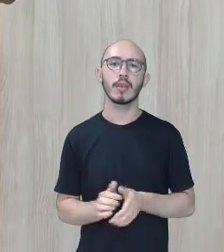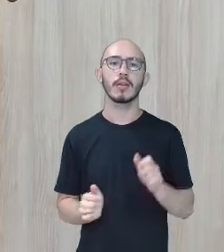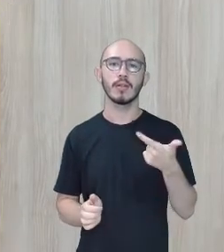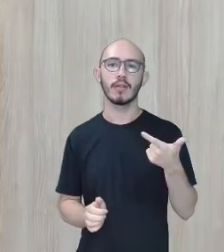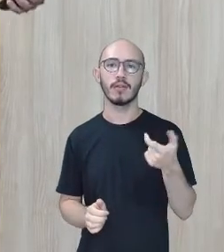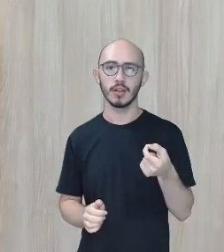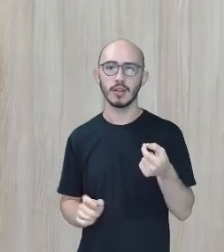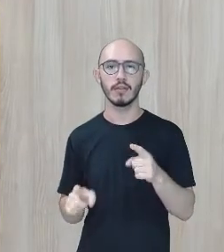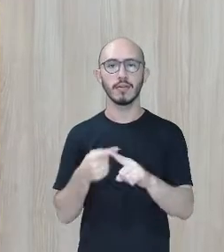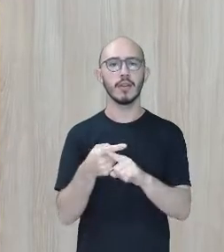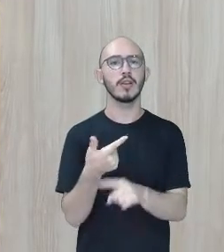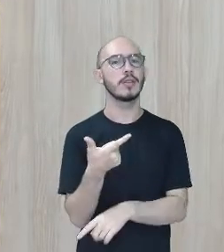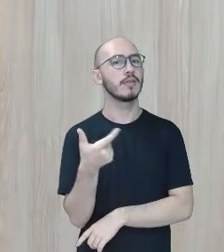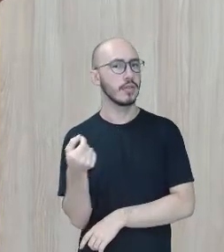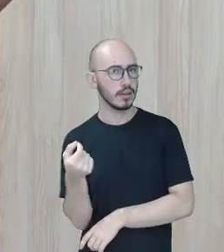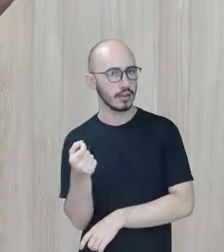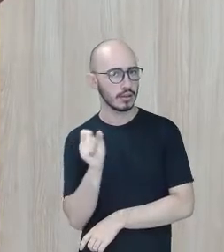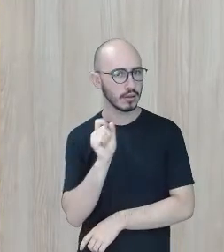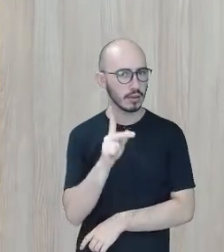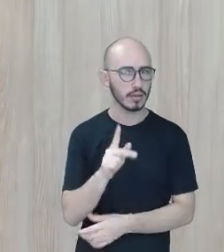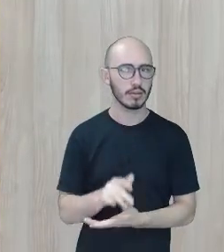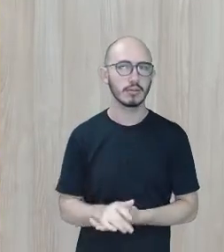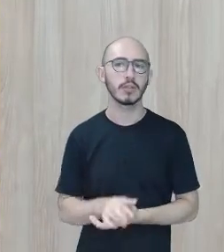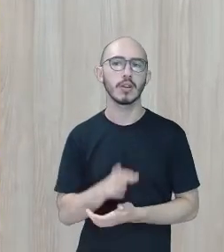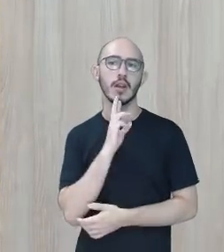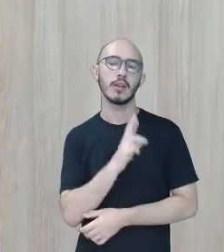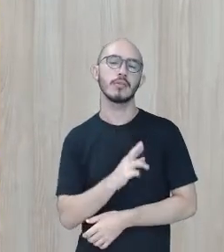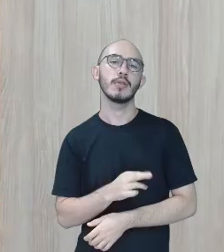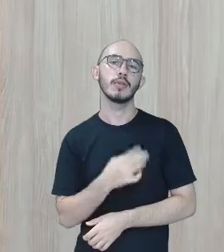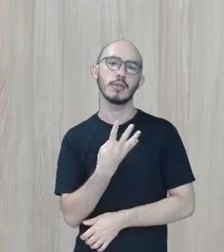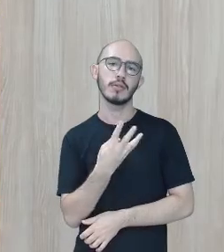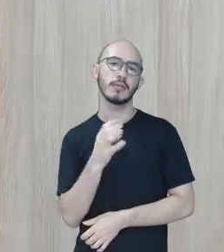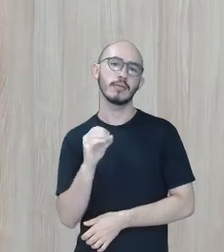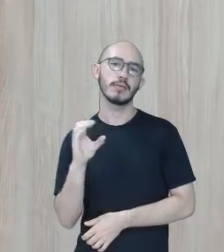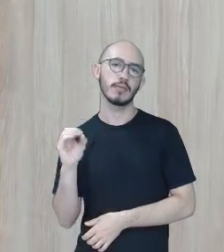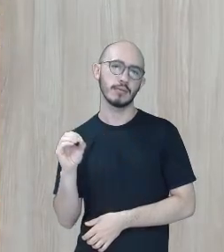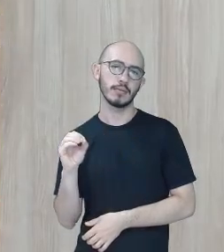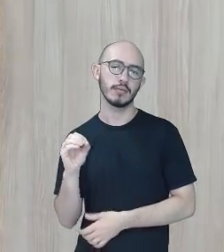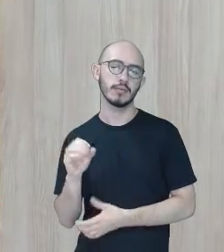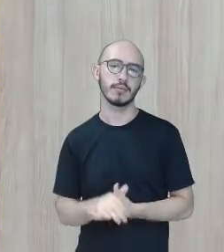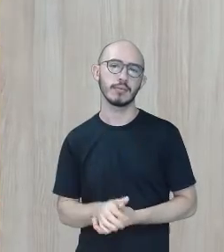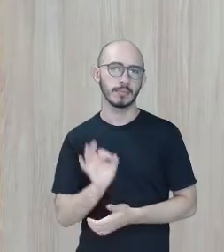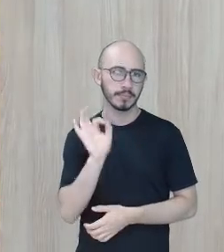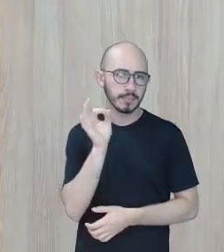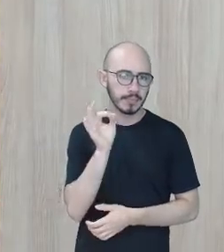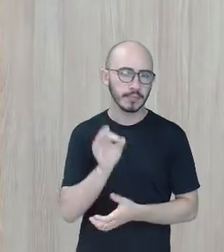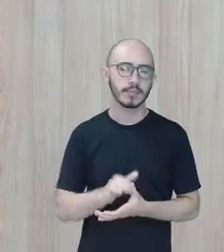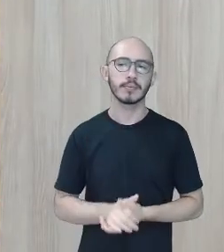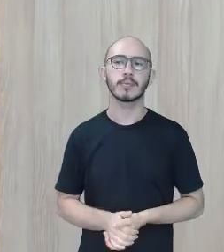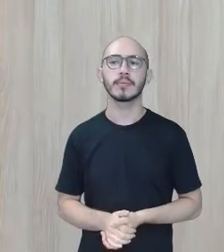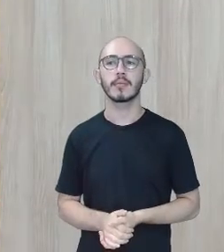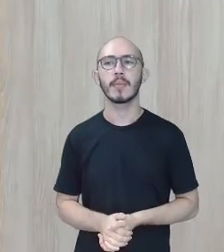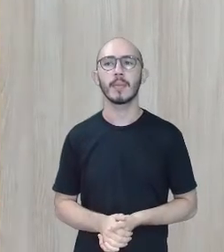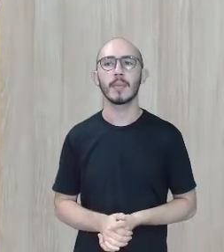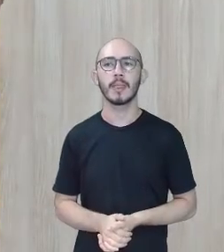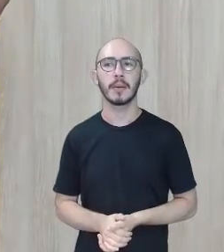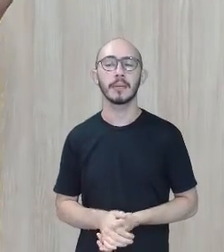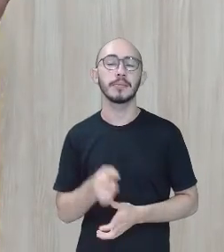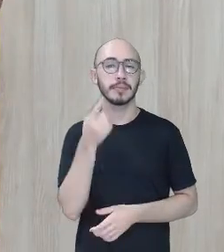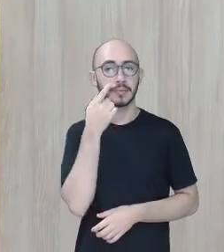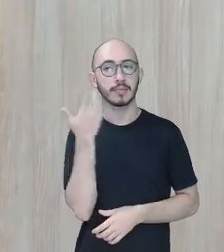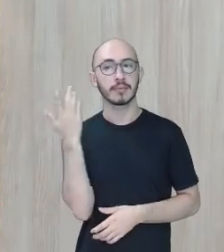Então, vai ser 20 vezes 20, que é igual a 400, certinho? E aí, para a